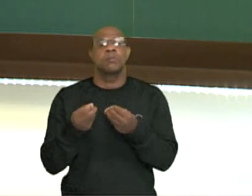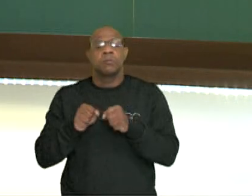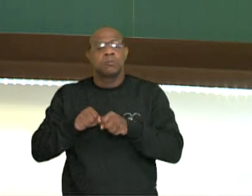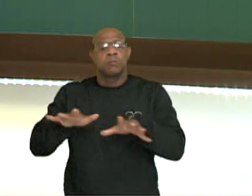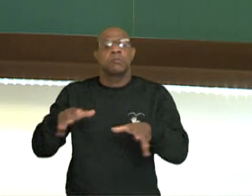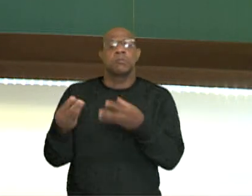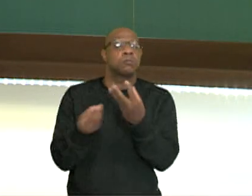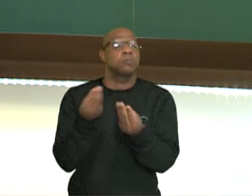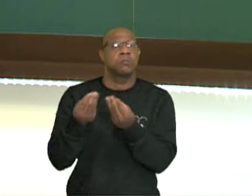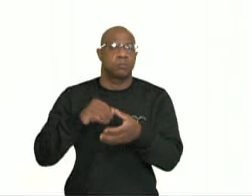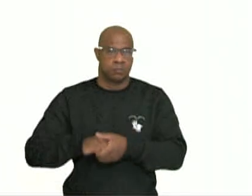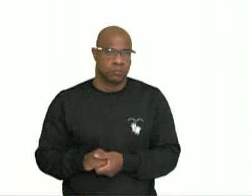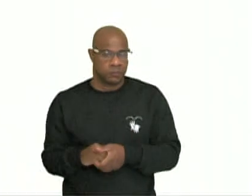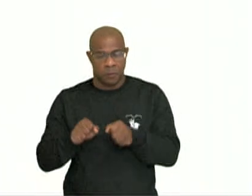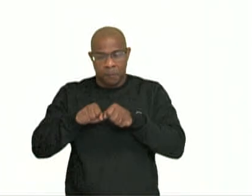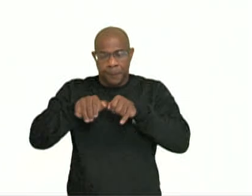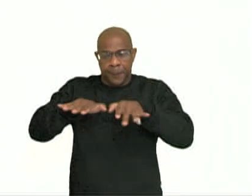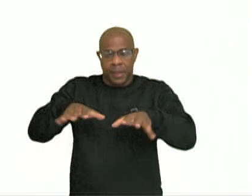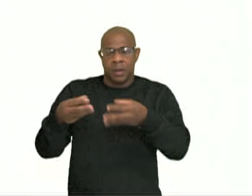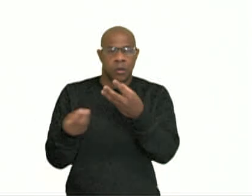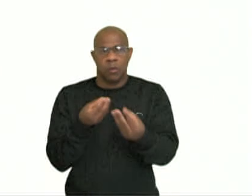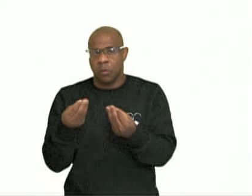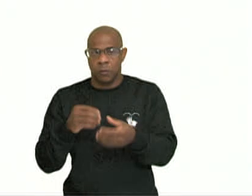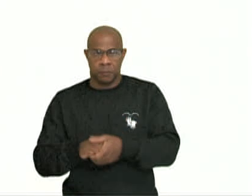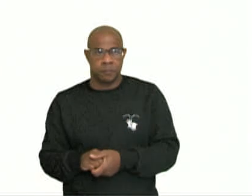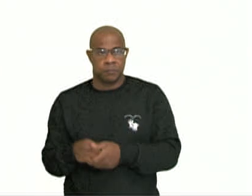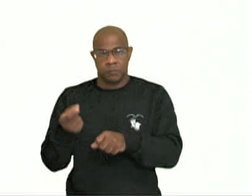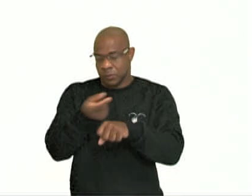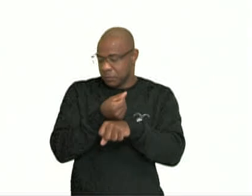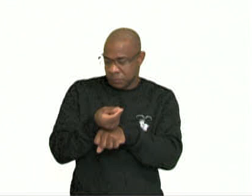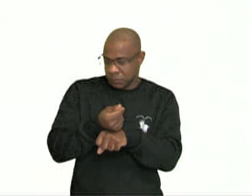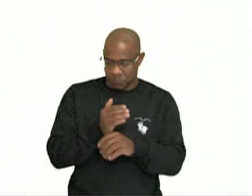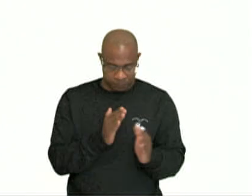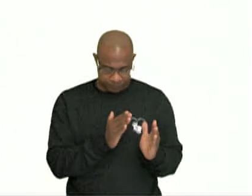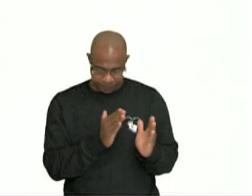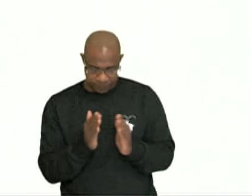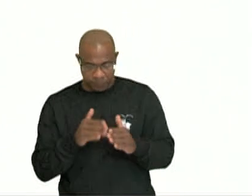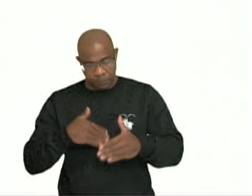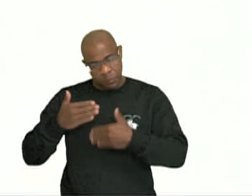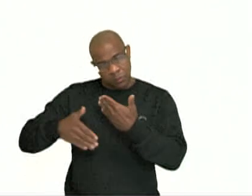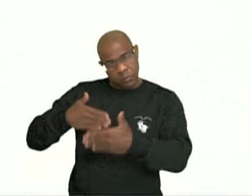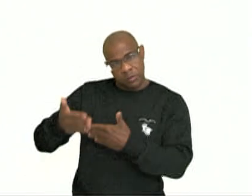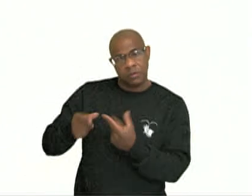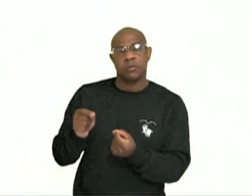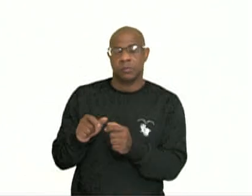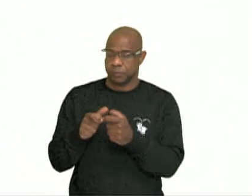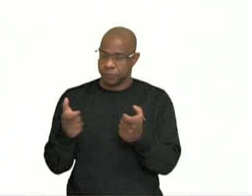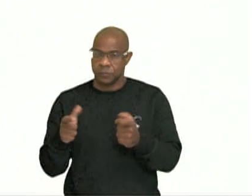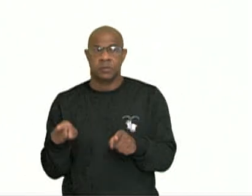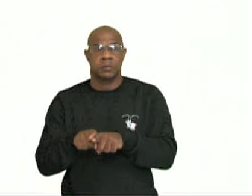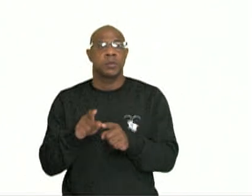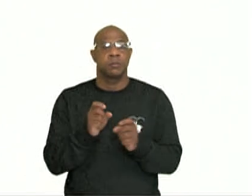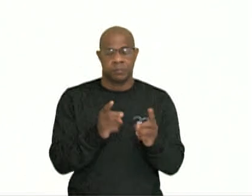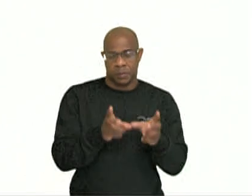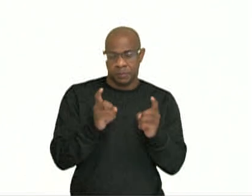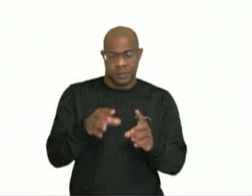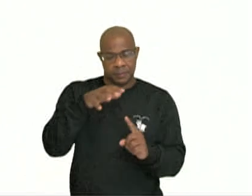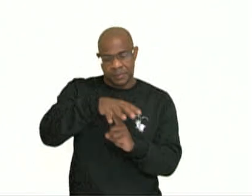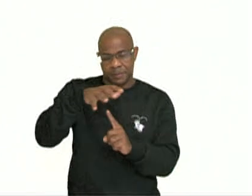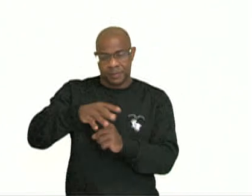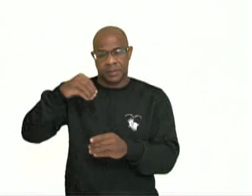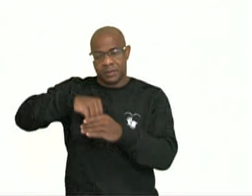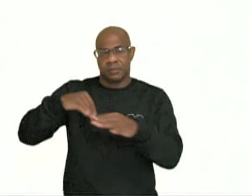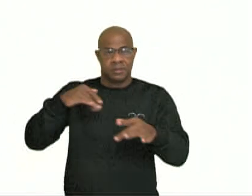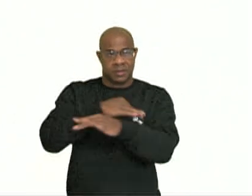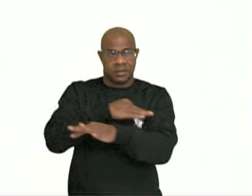expandir então. O capital prosseguiu em seu processo de acumulação com a multiplicação de centros comerciais existentes nas cidades,